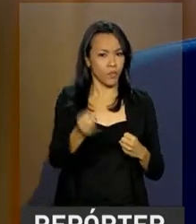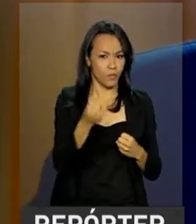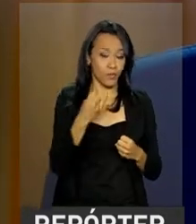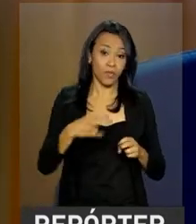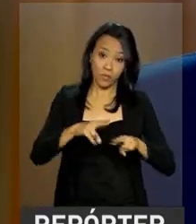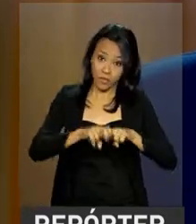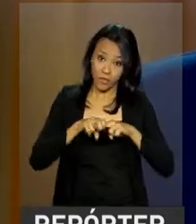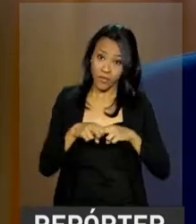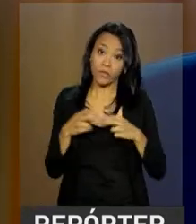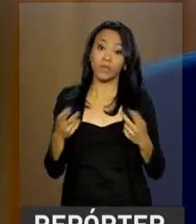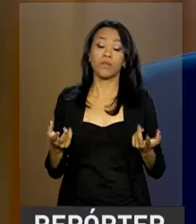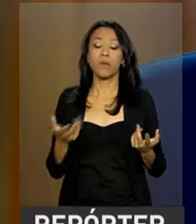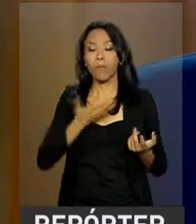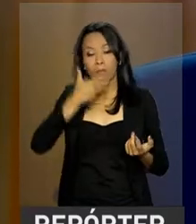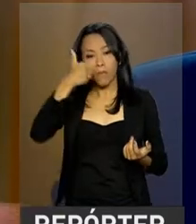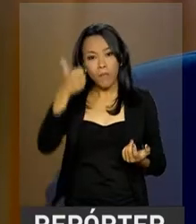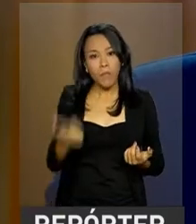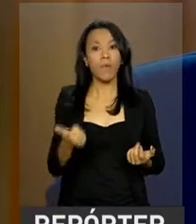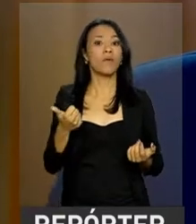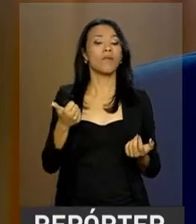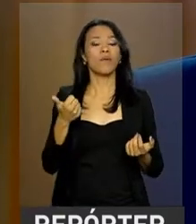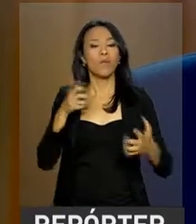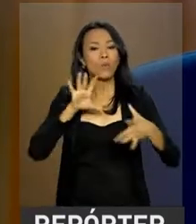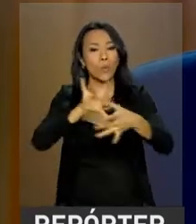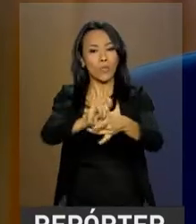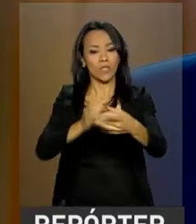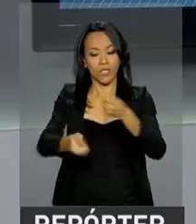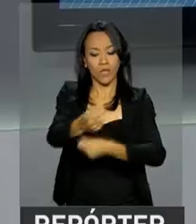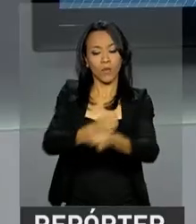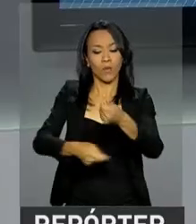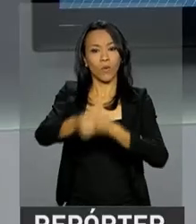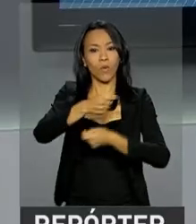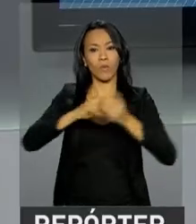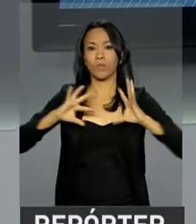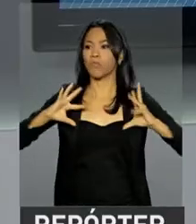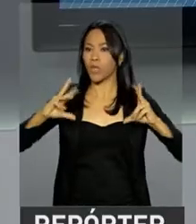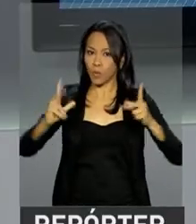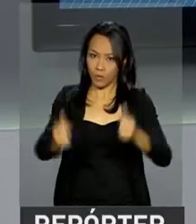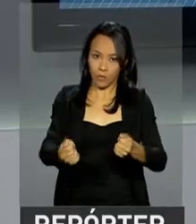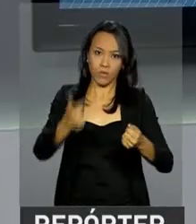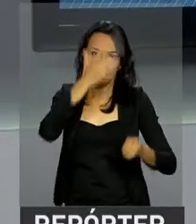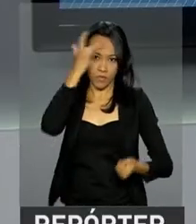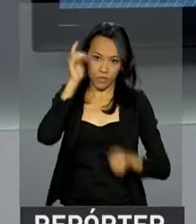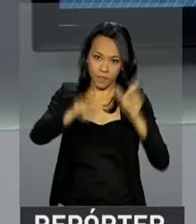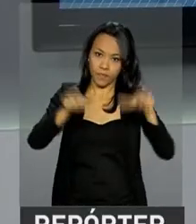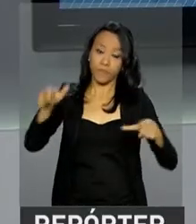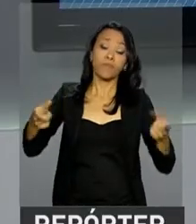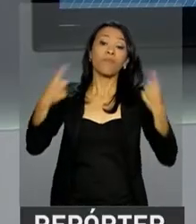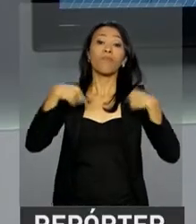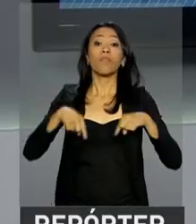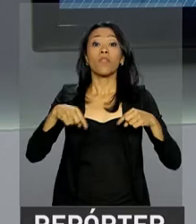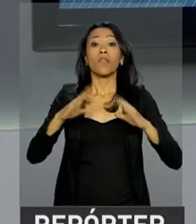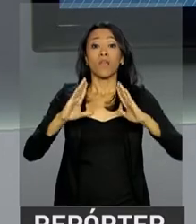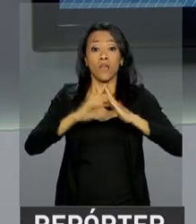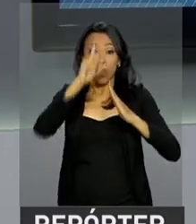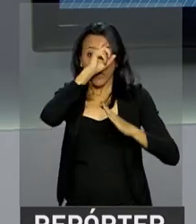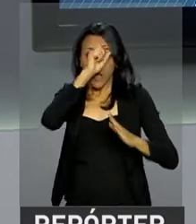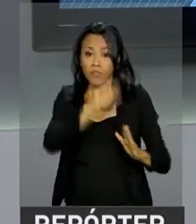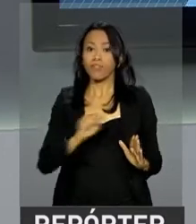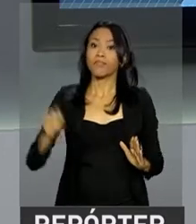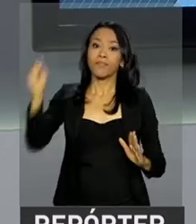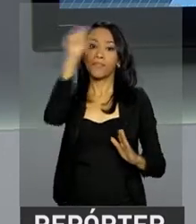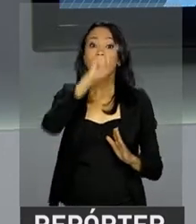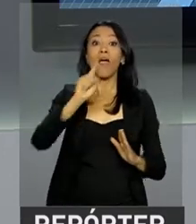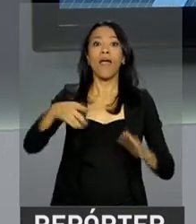uma melhor situação econômica produz as unidades básicas de saúde são a porta de entrada